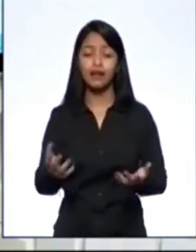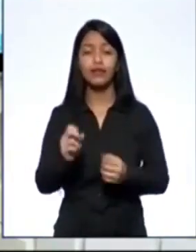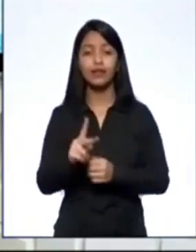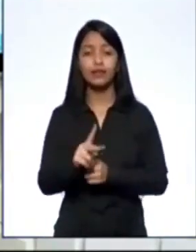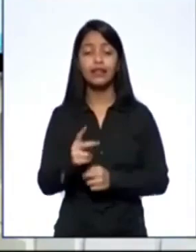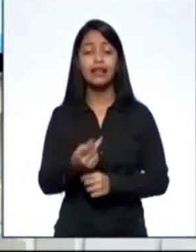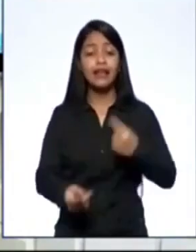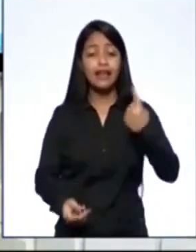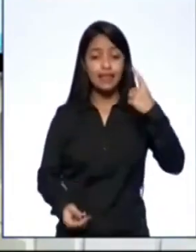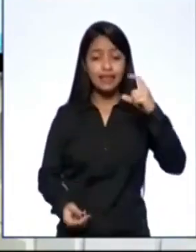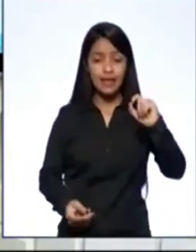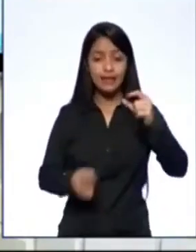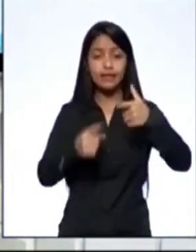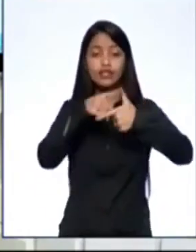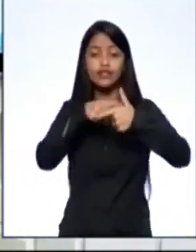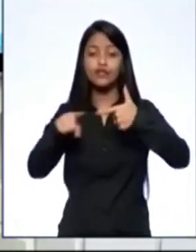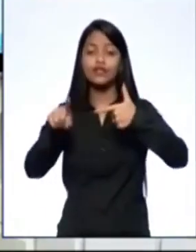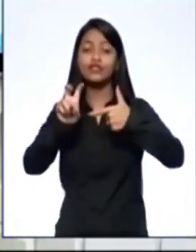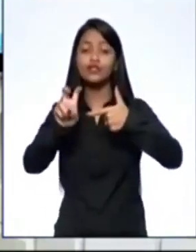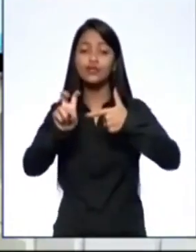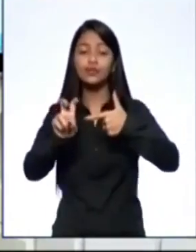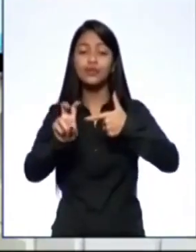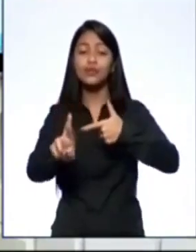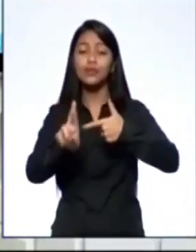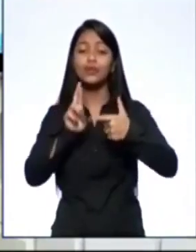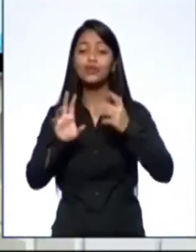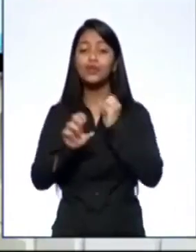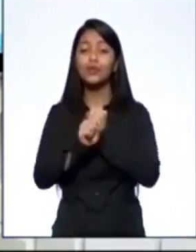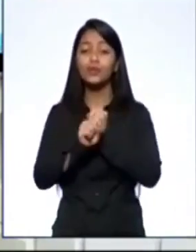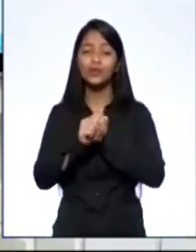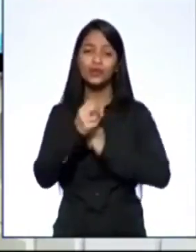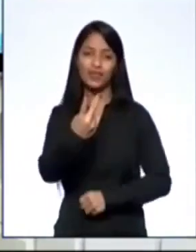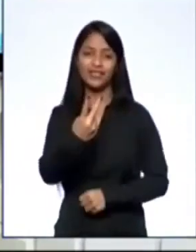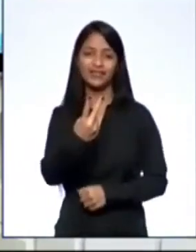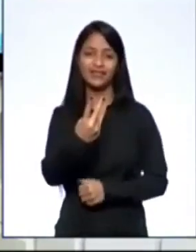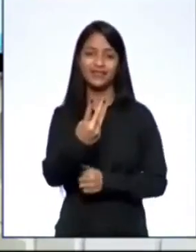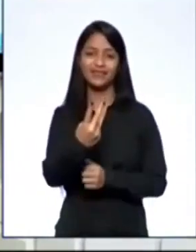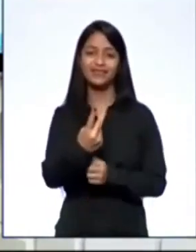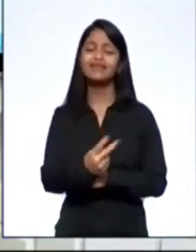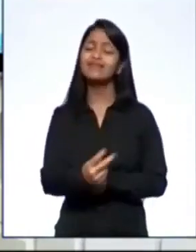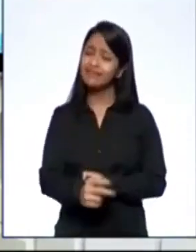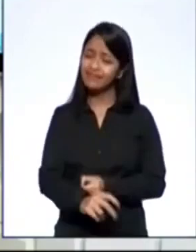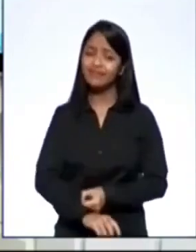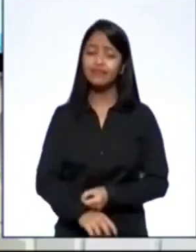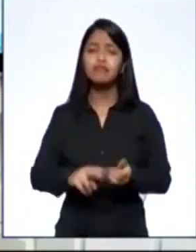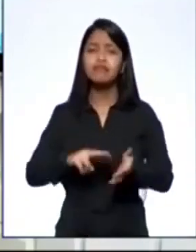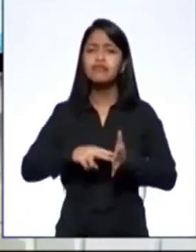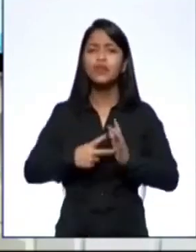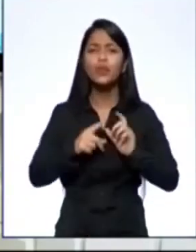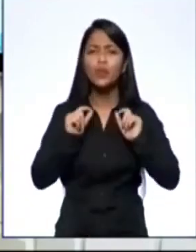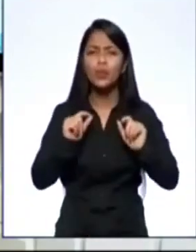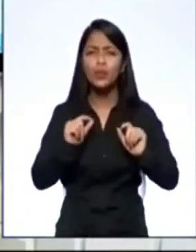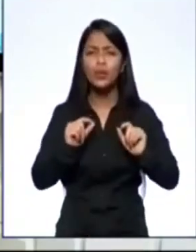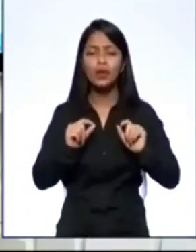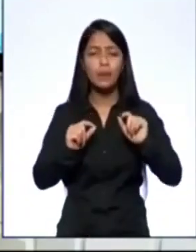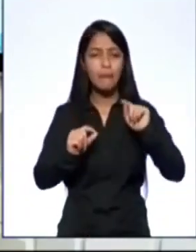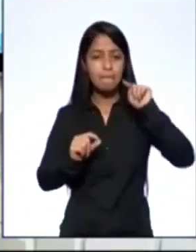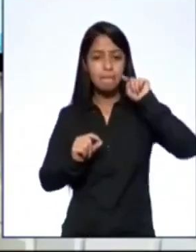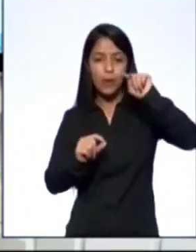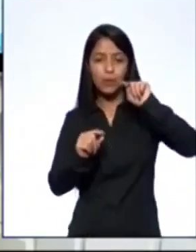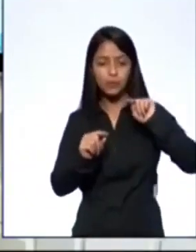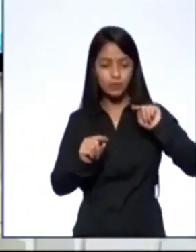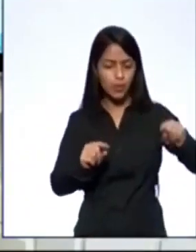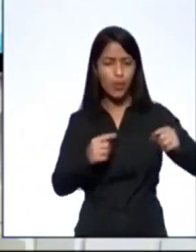por cinco rapaz da dois significa que quaisquer: